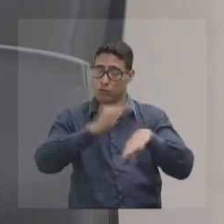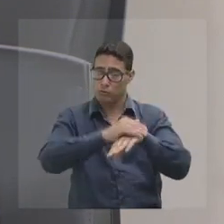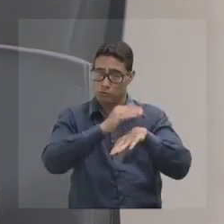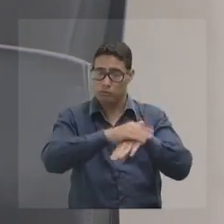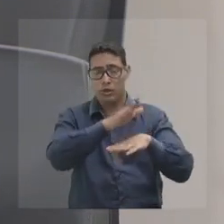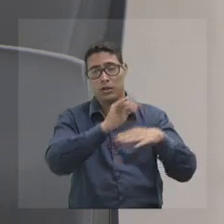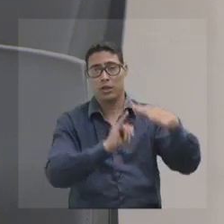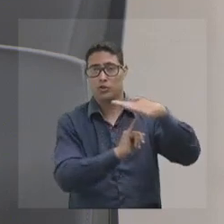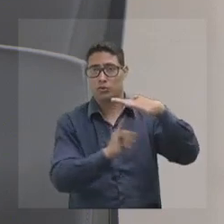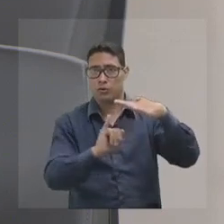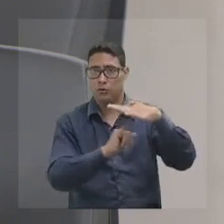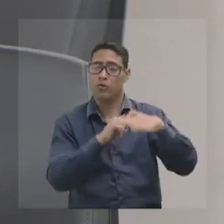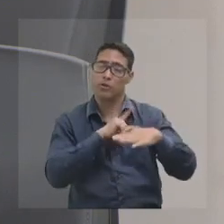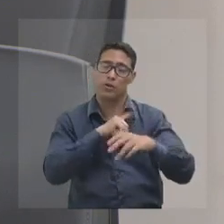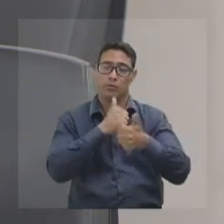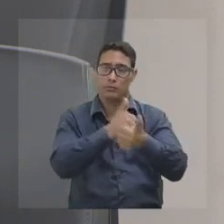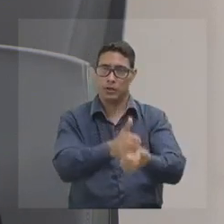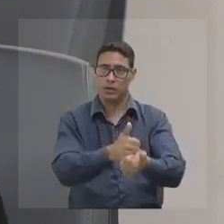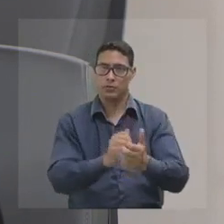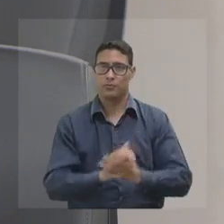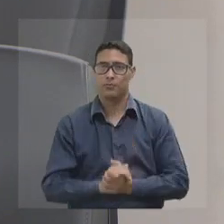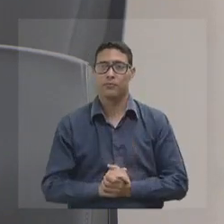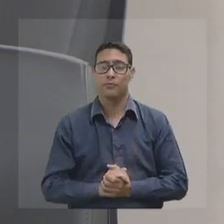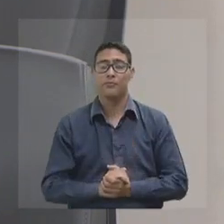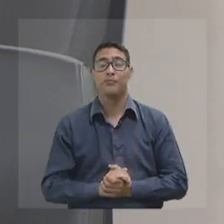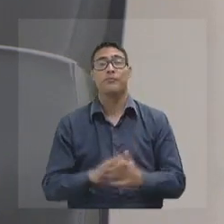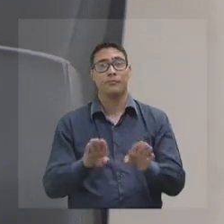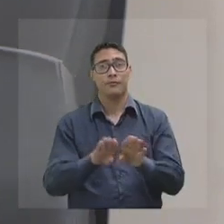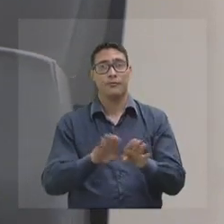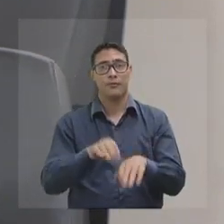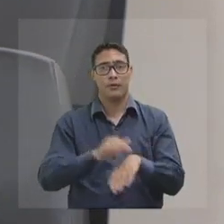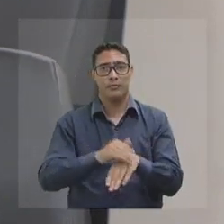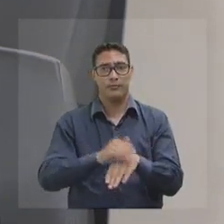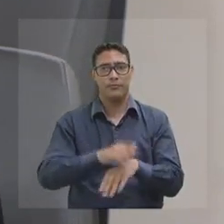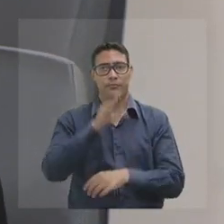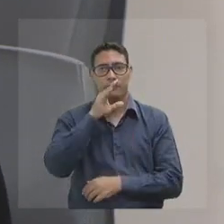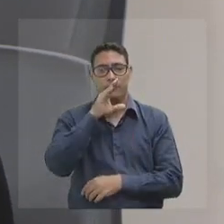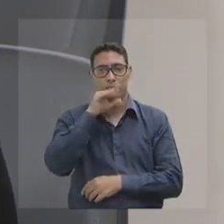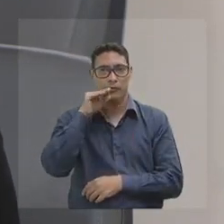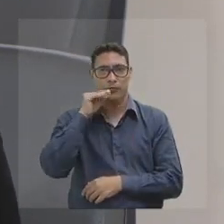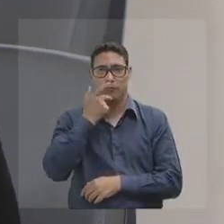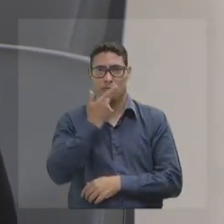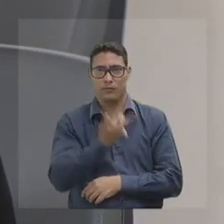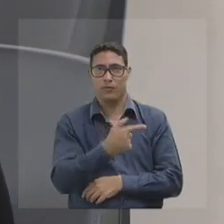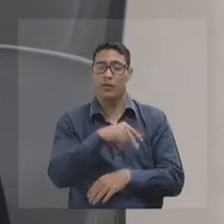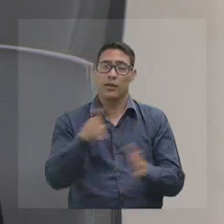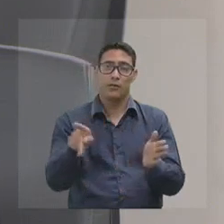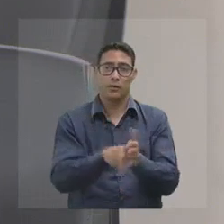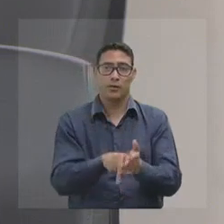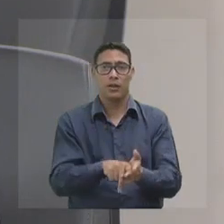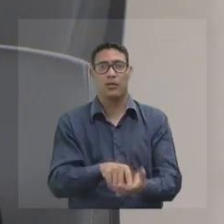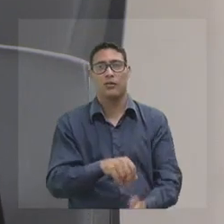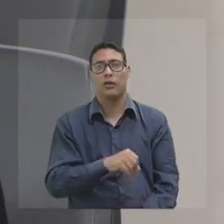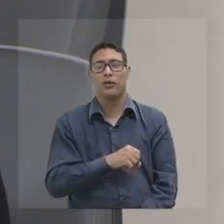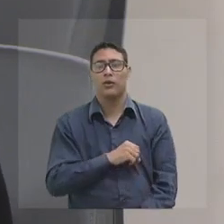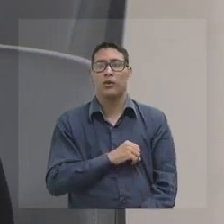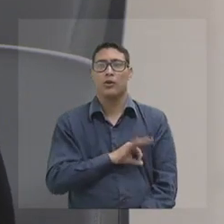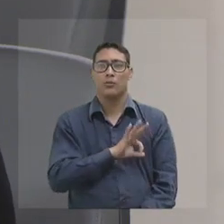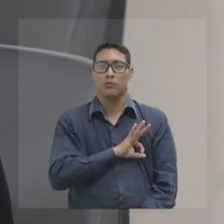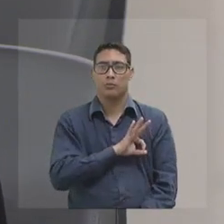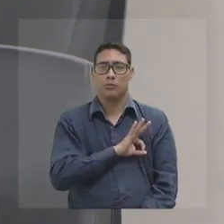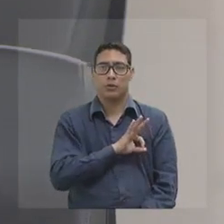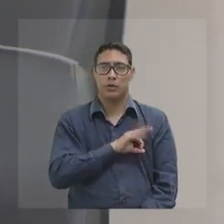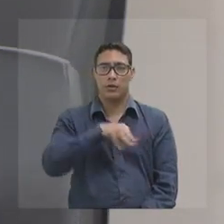que tem acompanhado E além disso o servidor que você menciona é um servidor e da polícia é militar que também